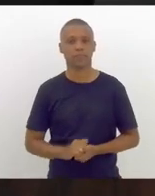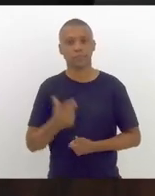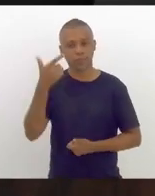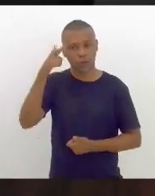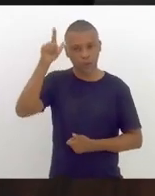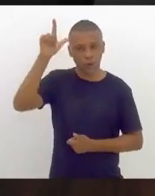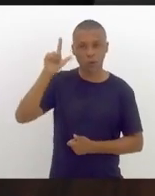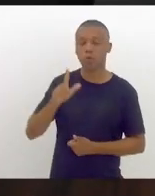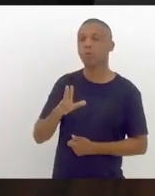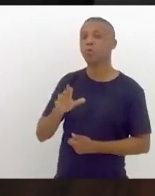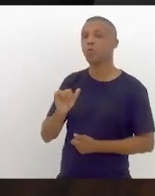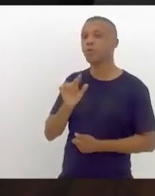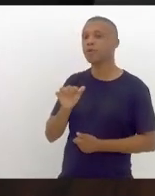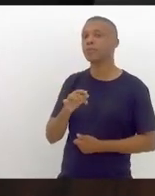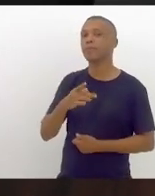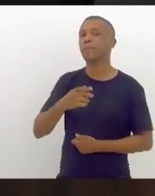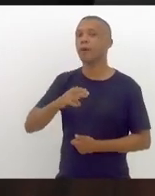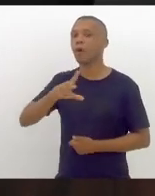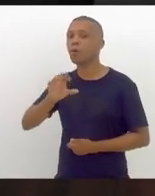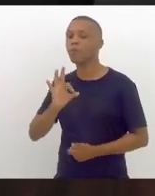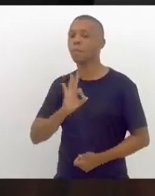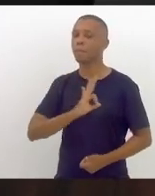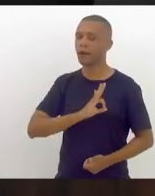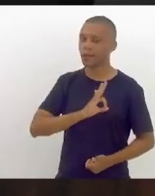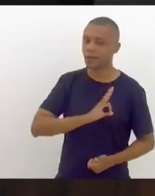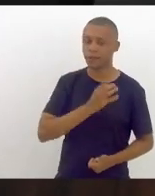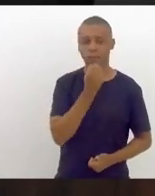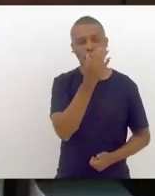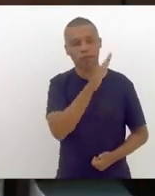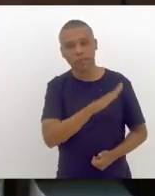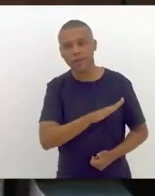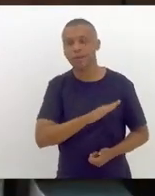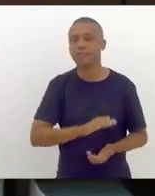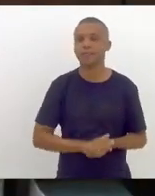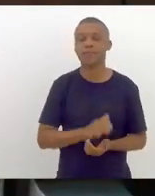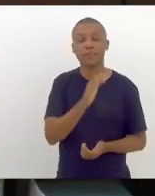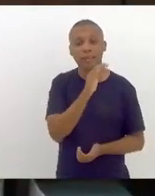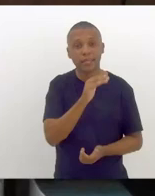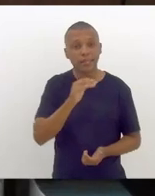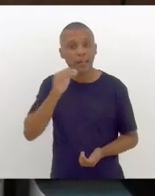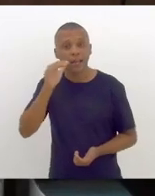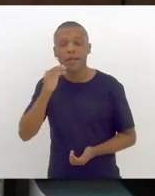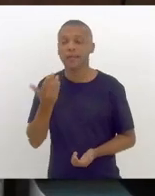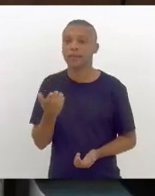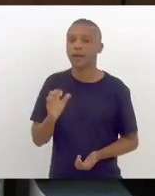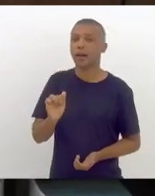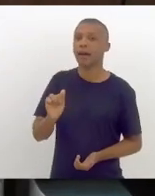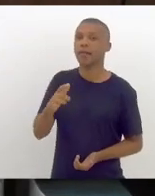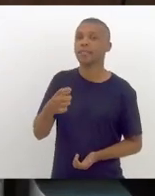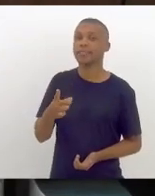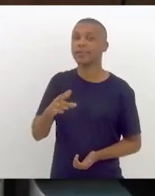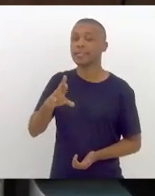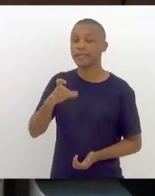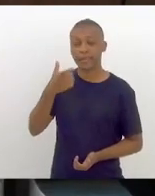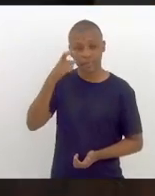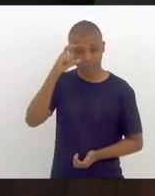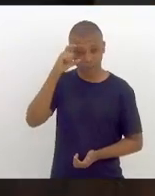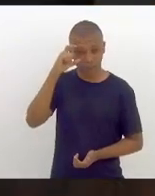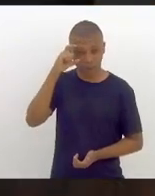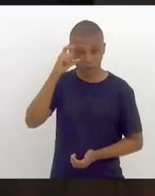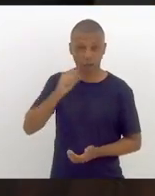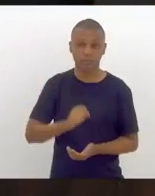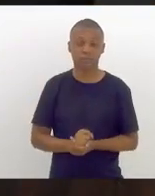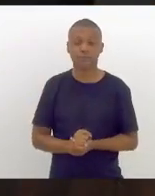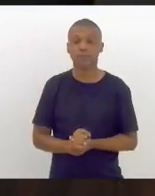Paulo deputada Marta Rocha deputada Célia tá do Alexandre knoploc deputada